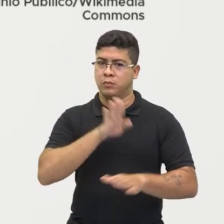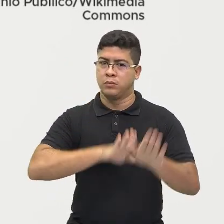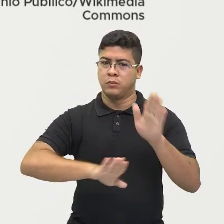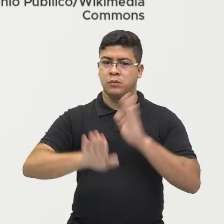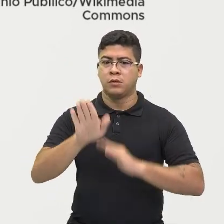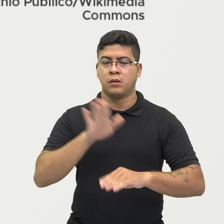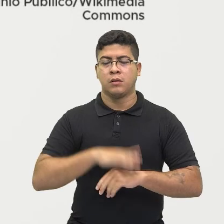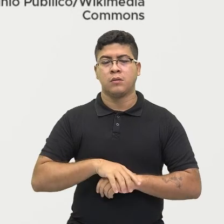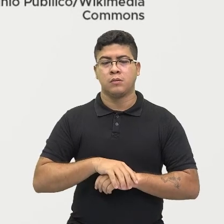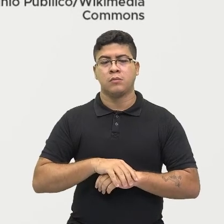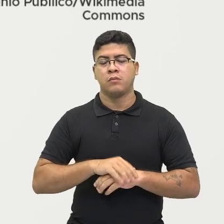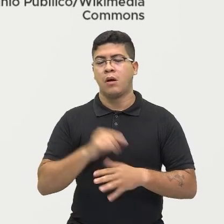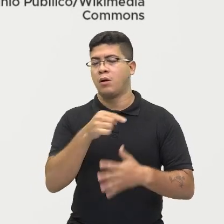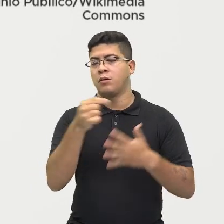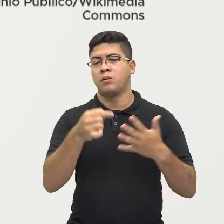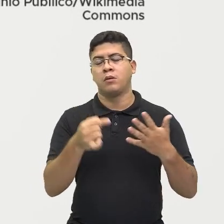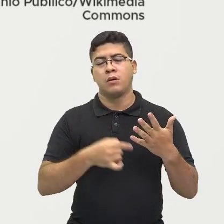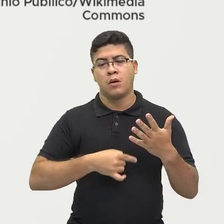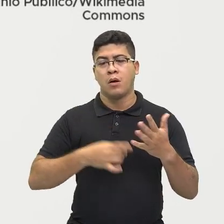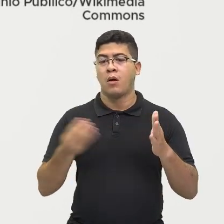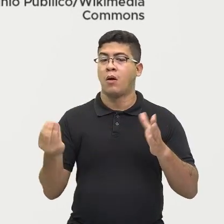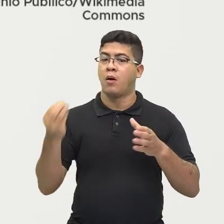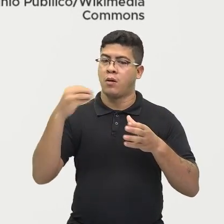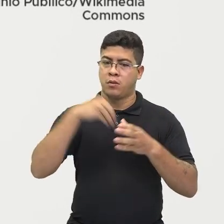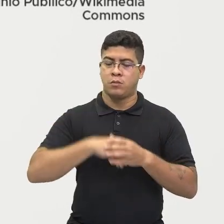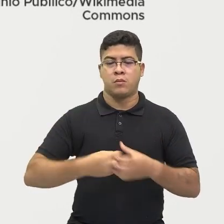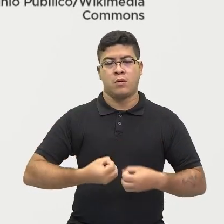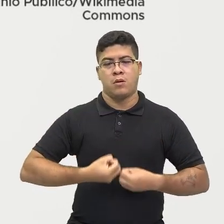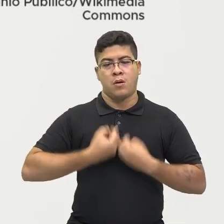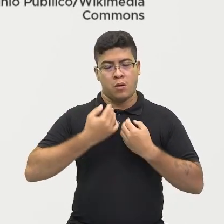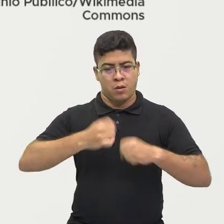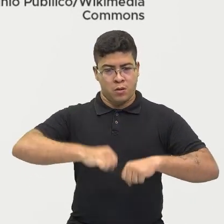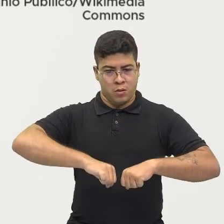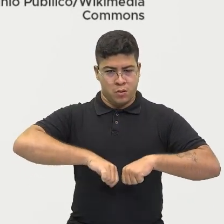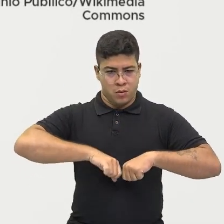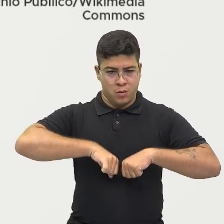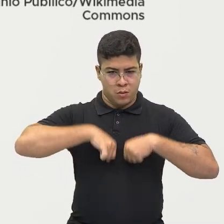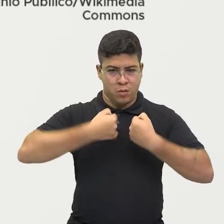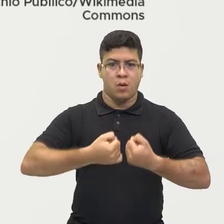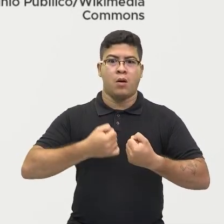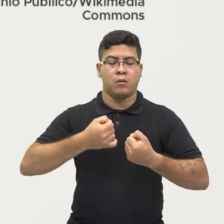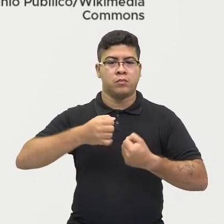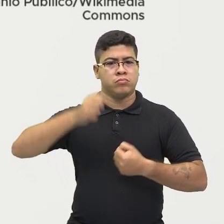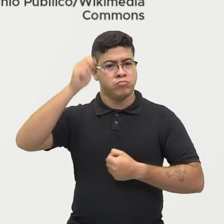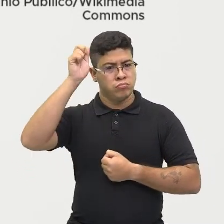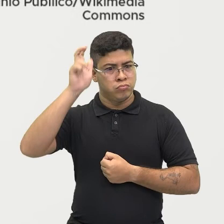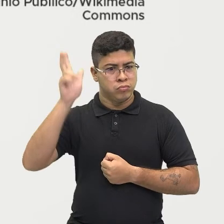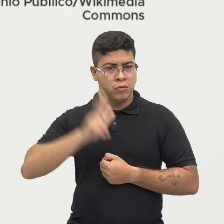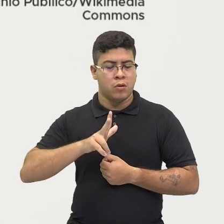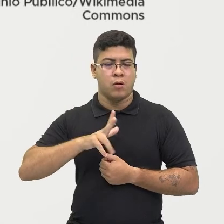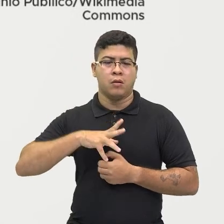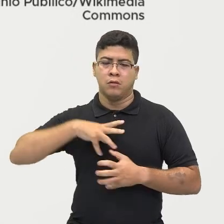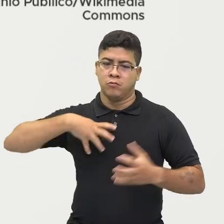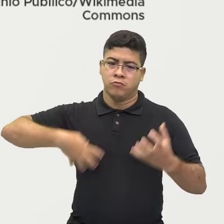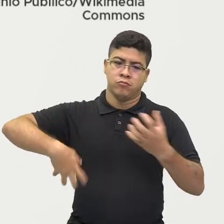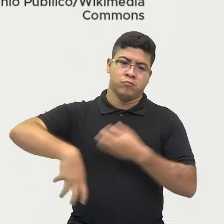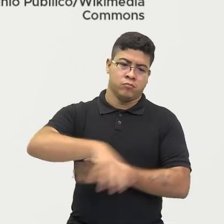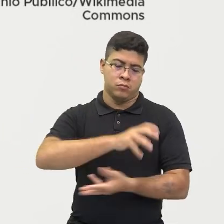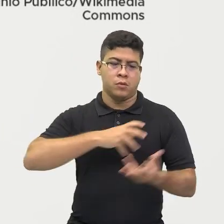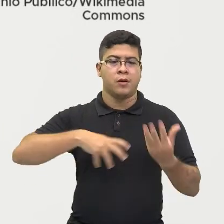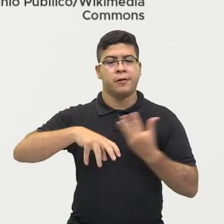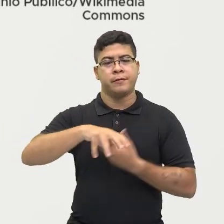elementos essenciais de nossa poesia serão a coragem, a audácia e a revolta. Olha